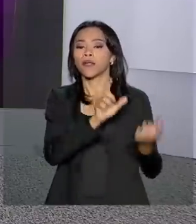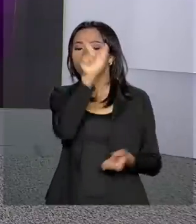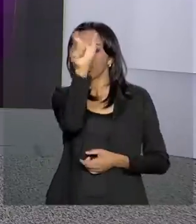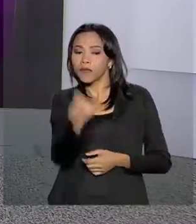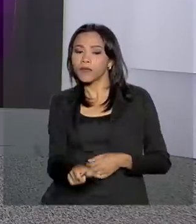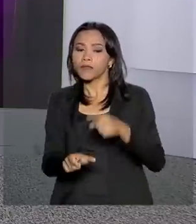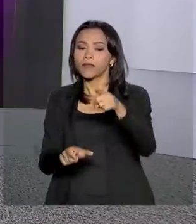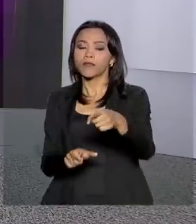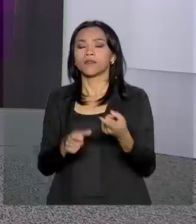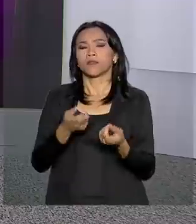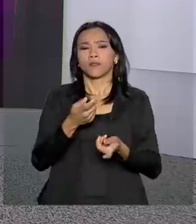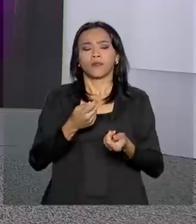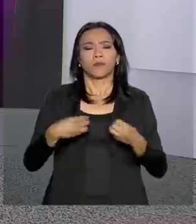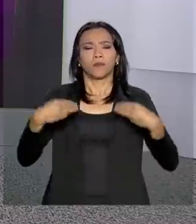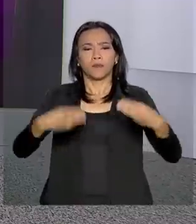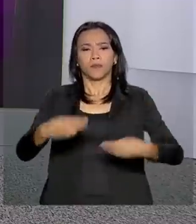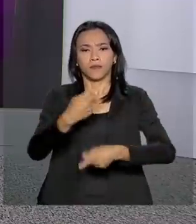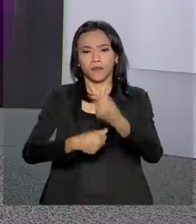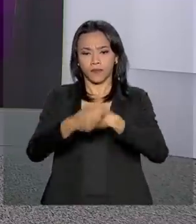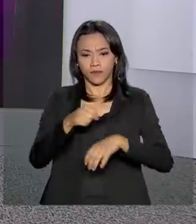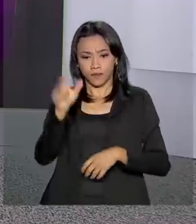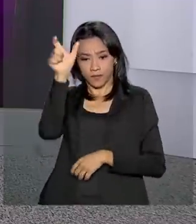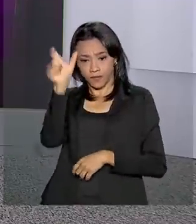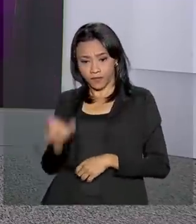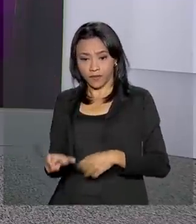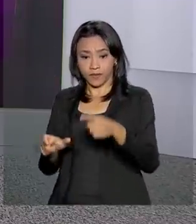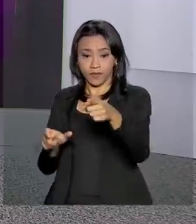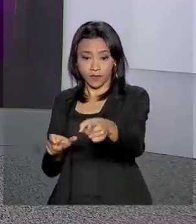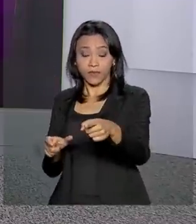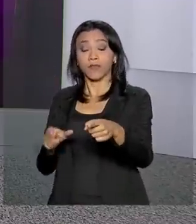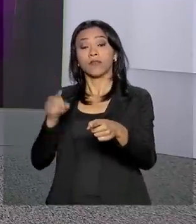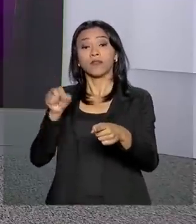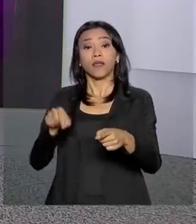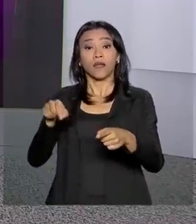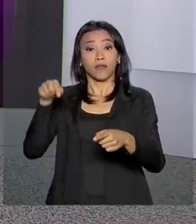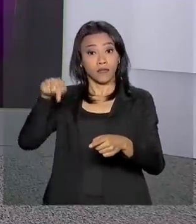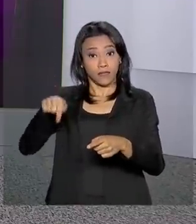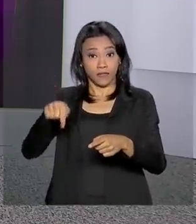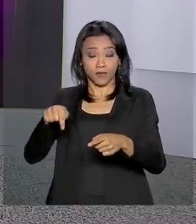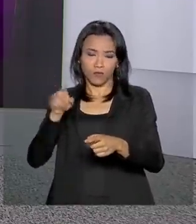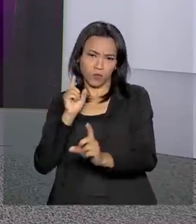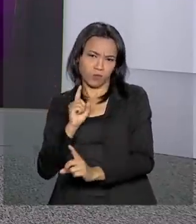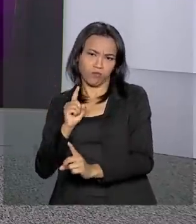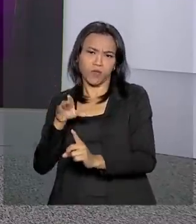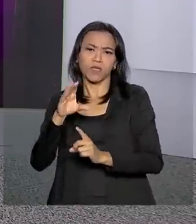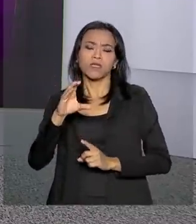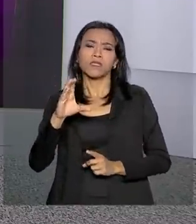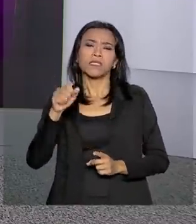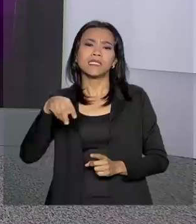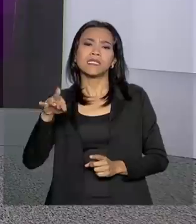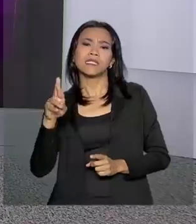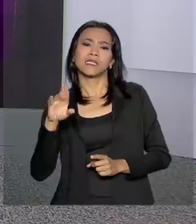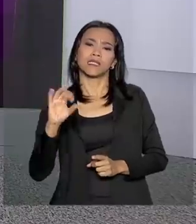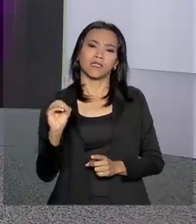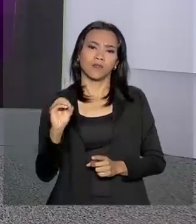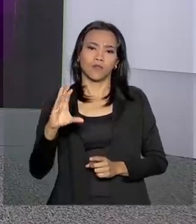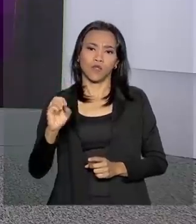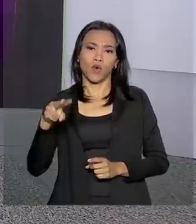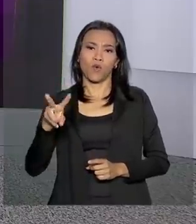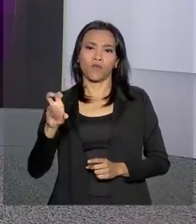Ministério da Economia. E Cleide Lopes, no Centro Internacional de Convenções do Brasil. Nós vamos começar pelo